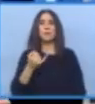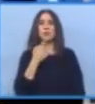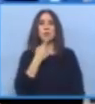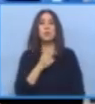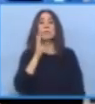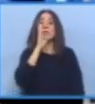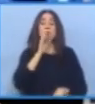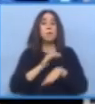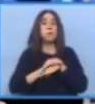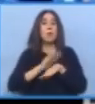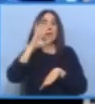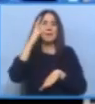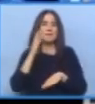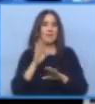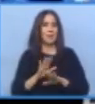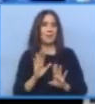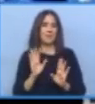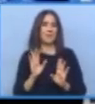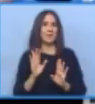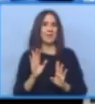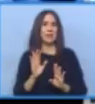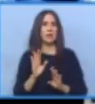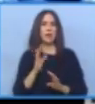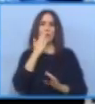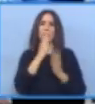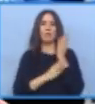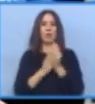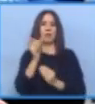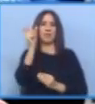mas se por acaso pecarem, calma. Temos um advogado